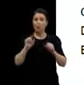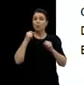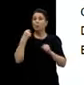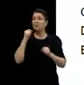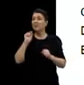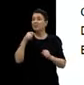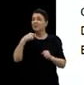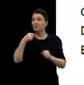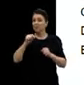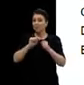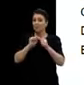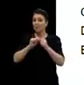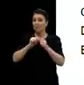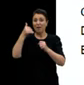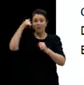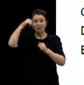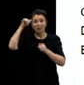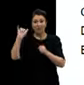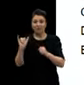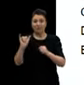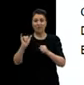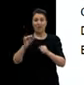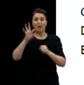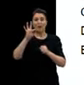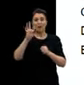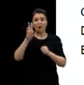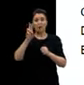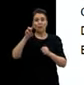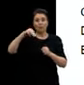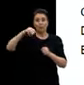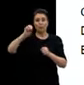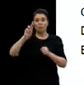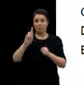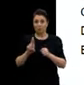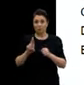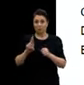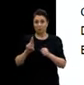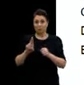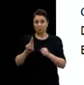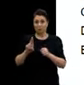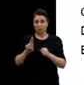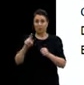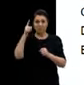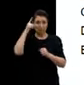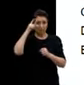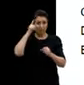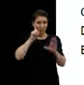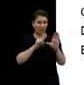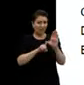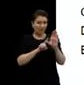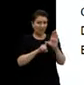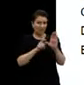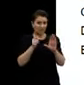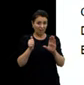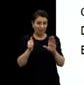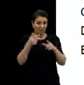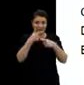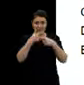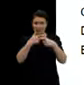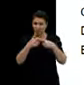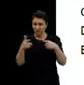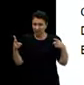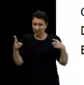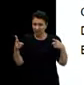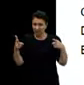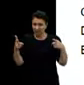antitumoral que fosse relevante? Vamos pensar. Será que a letra A, divisão celular, é